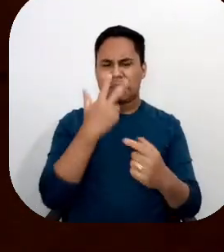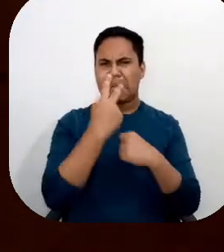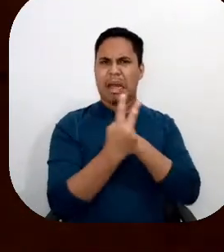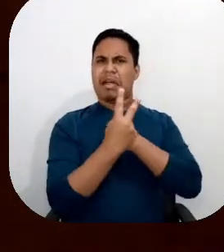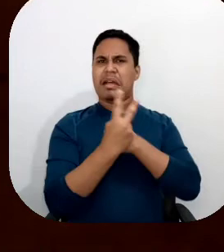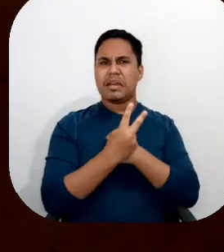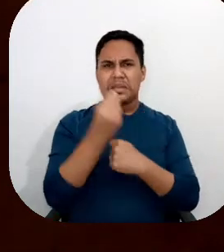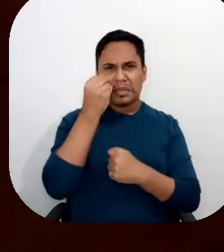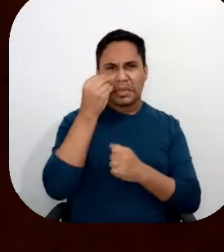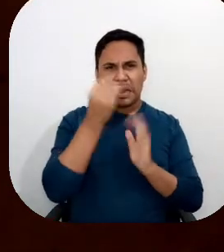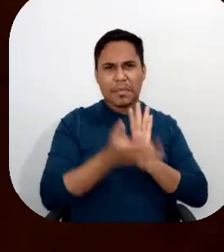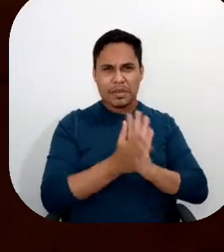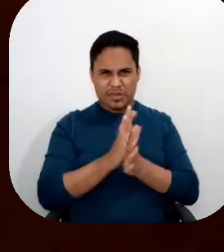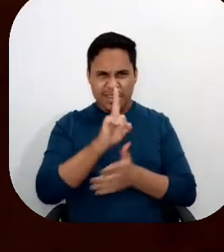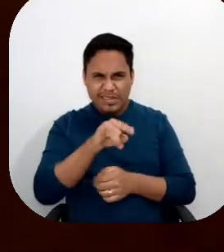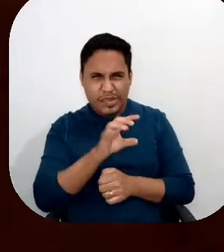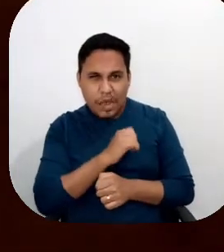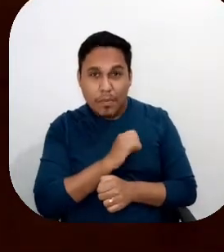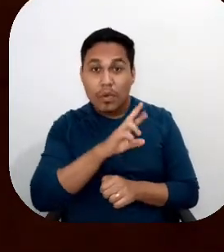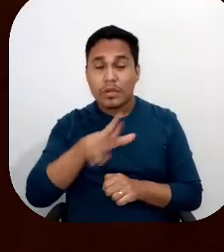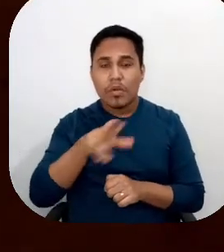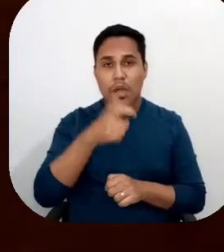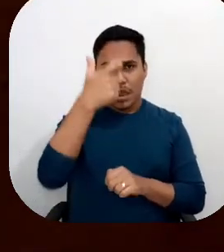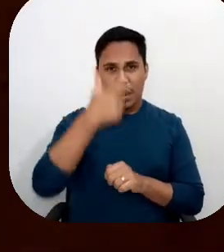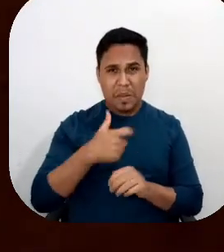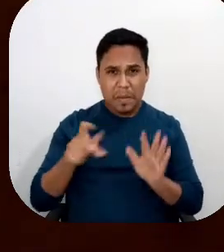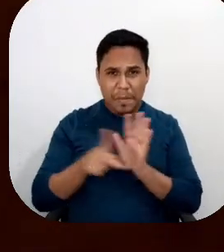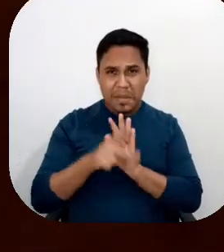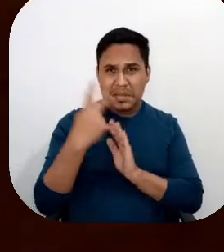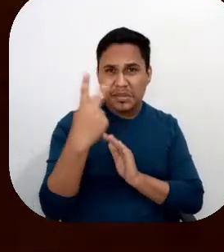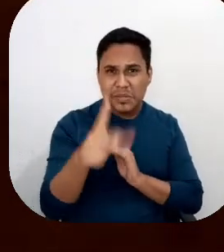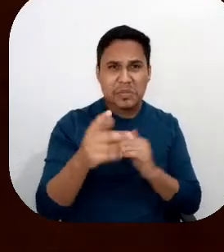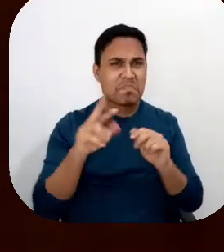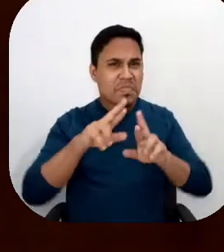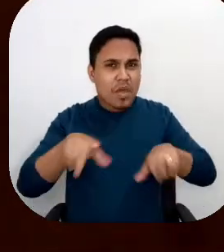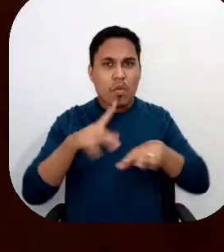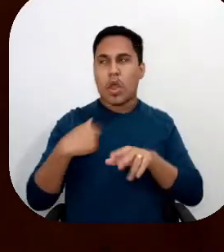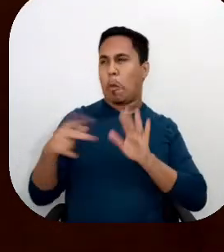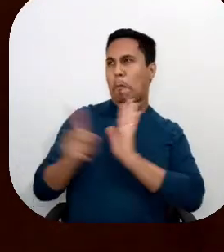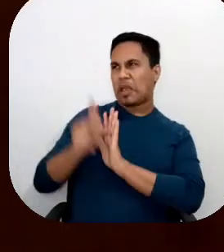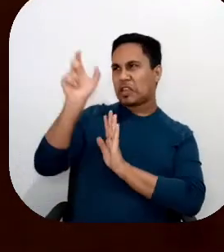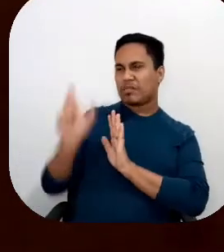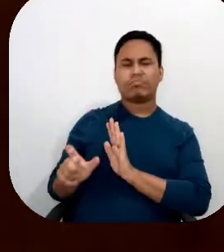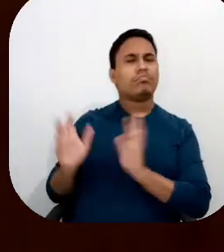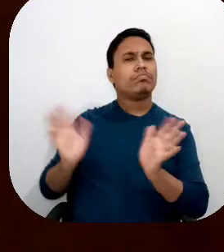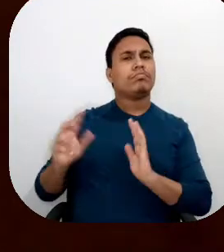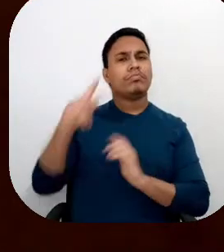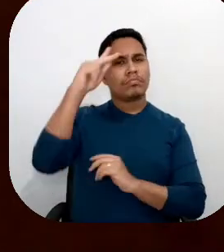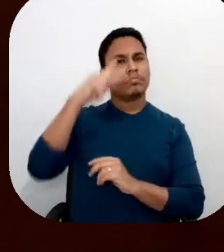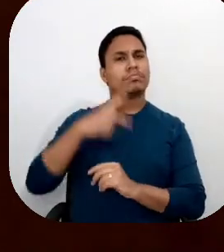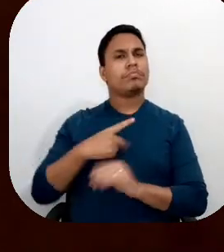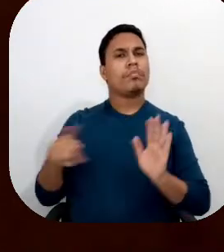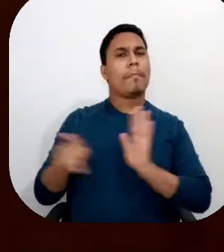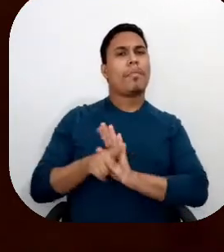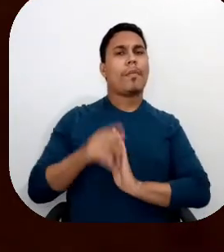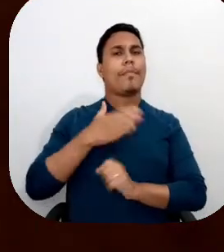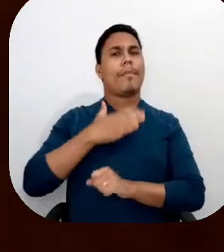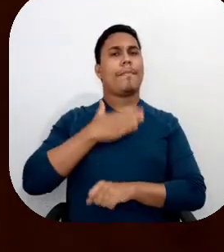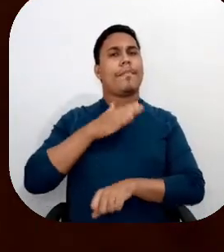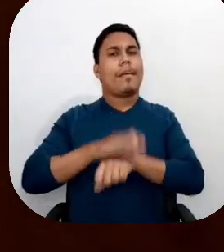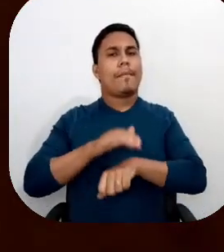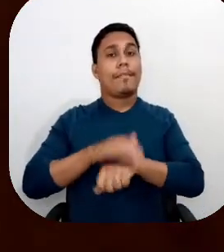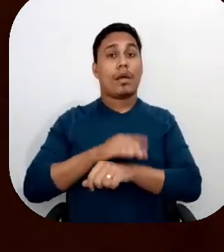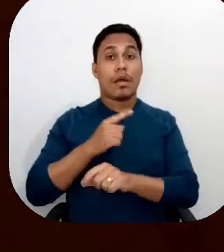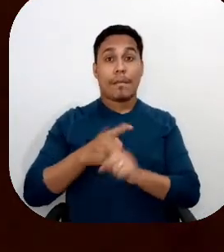espreita pra tentar me destruir. Isso é amor pra ti? Eu não sou mais a tua mulher, eu não serei mais a de ninguém, se a Deus eu quiser. Mas me torno minha a cada dia que